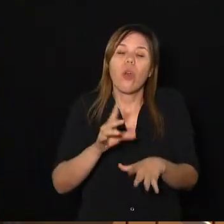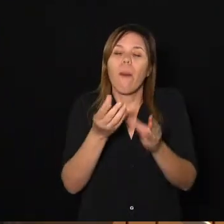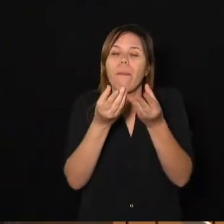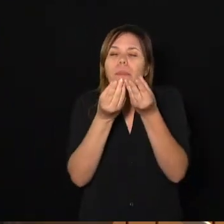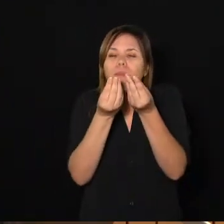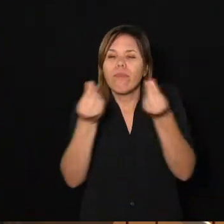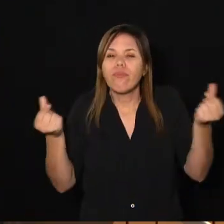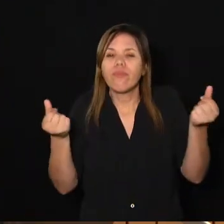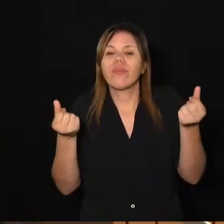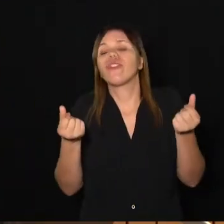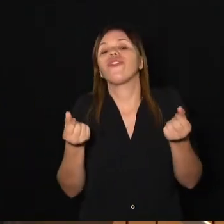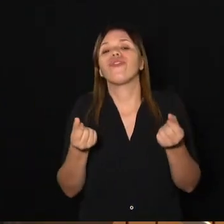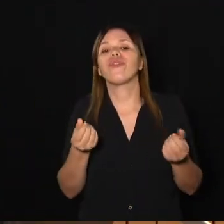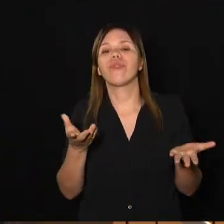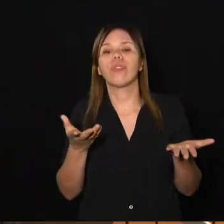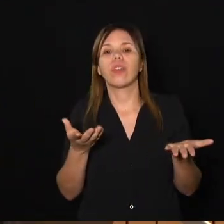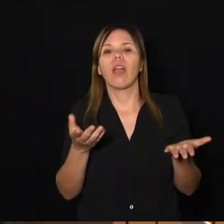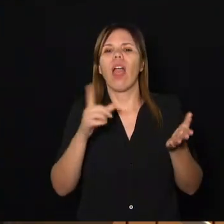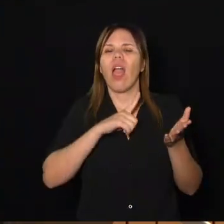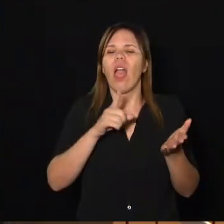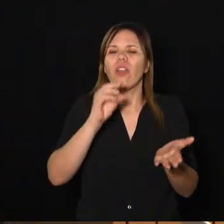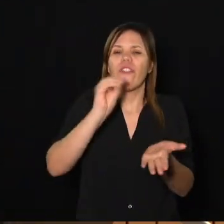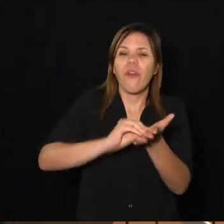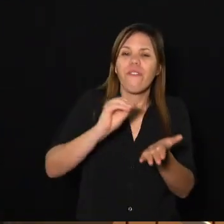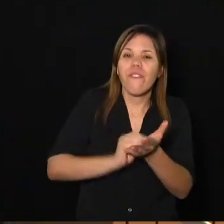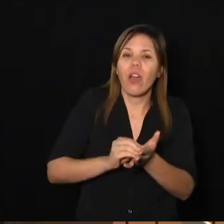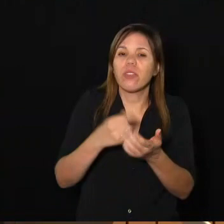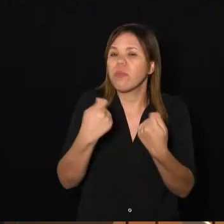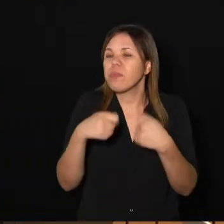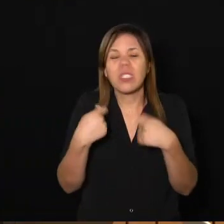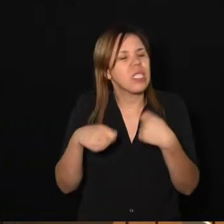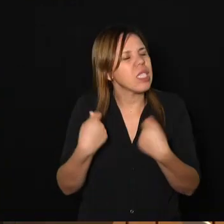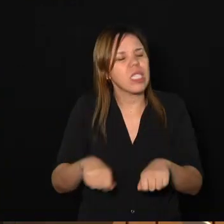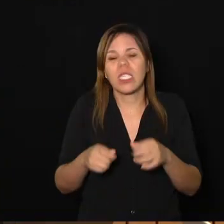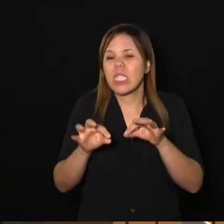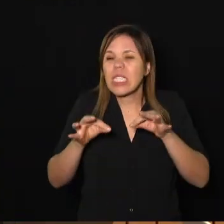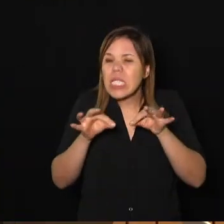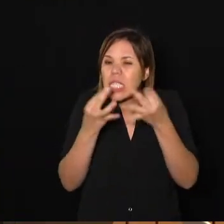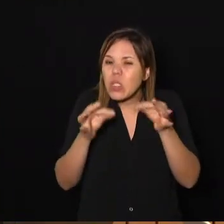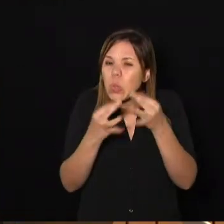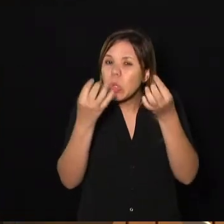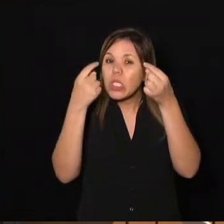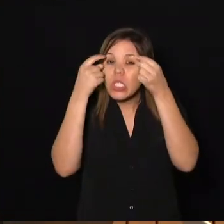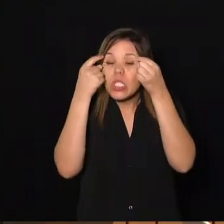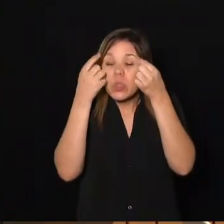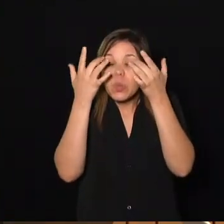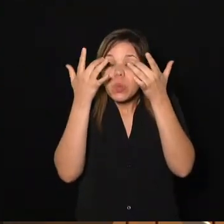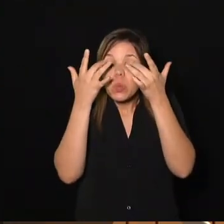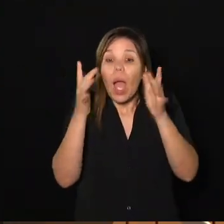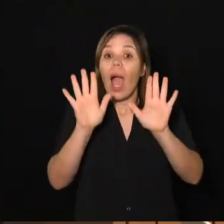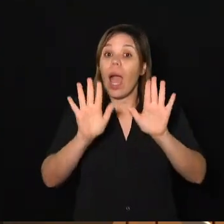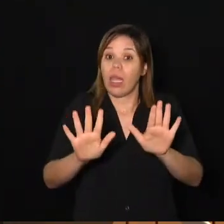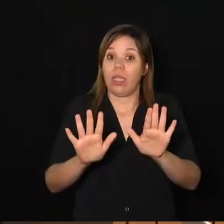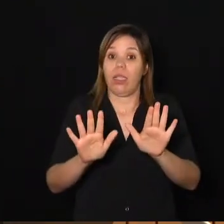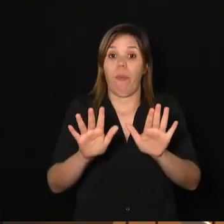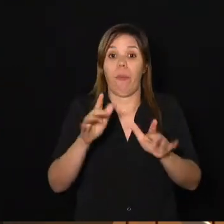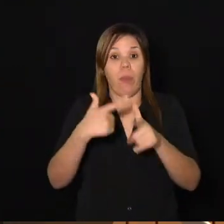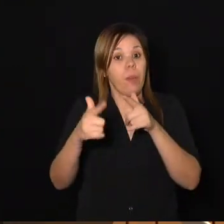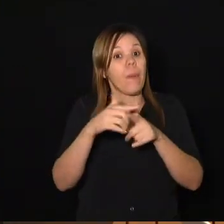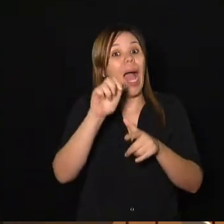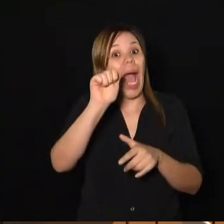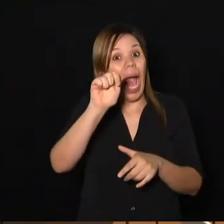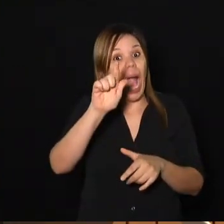deficiências que não é não precisa de cirurgia para isso a não ser quando é uma questão aguda mas